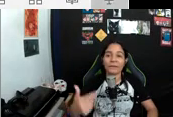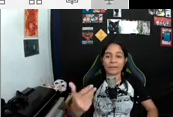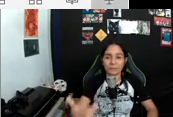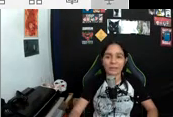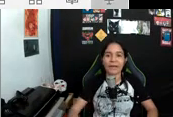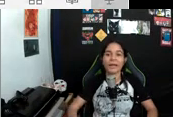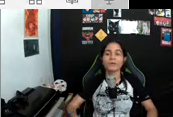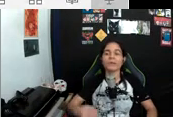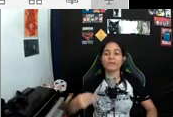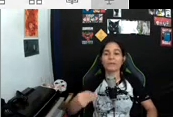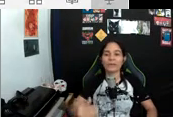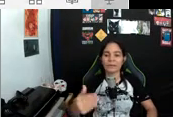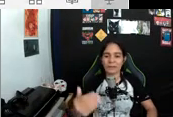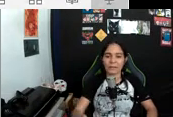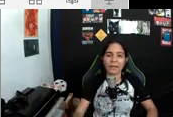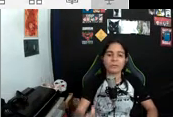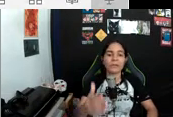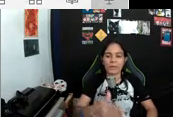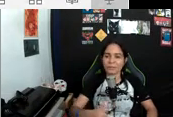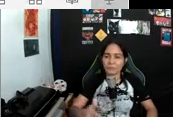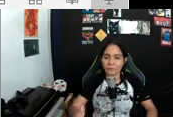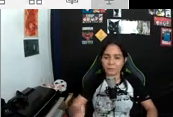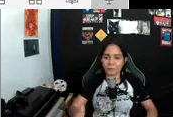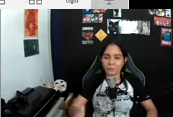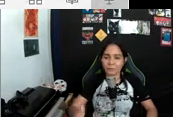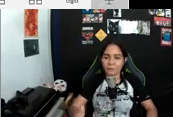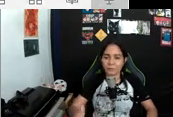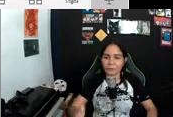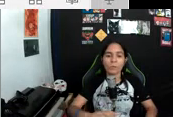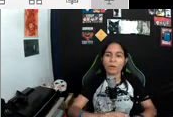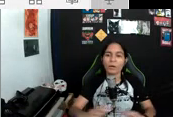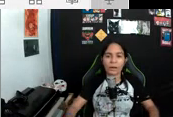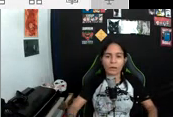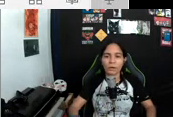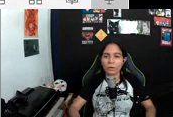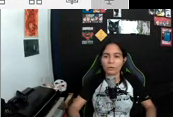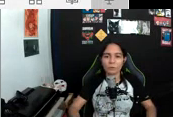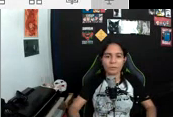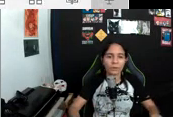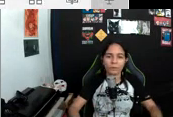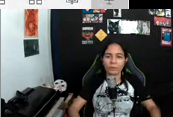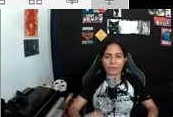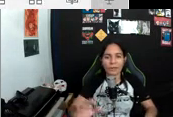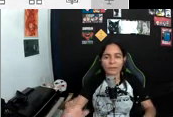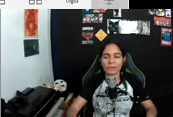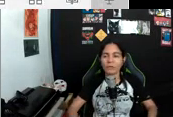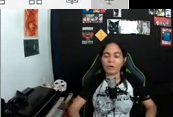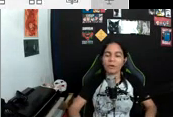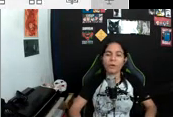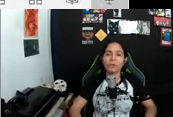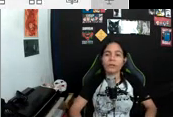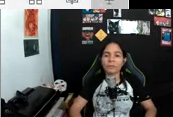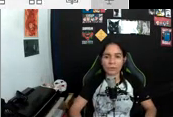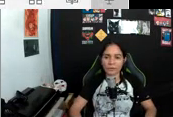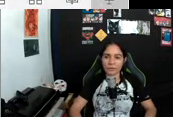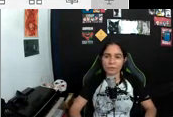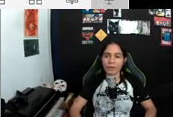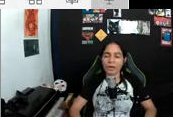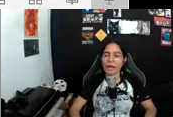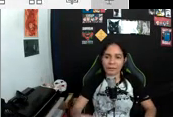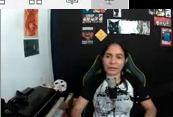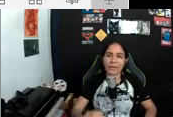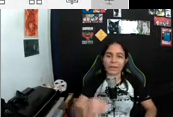vocês devem respeitá-los e devem tratá-los da mesma forma como se fosse qualquer outra pessoa, um familiar seu ou um